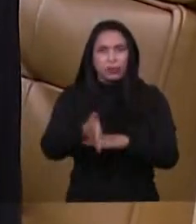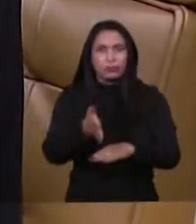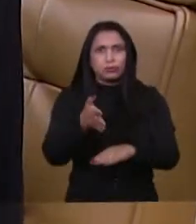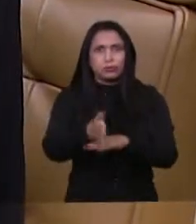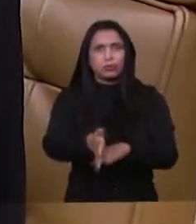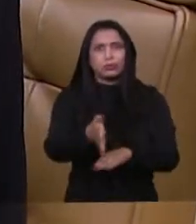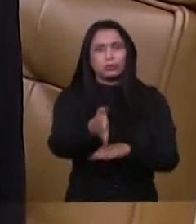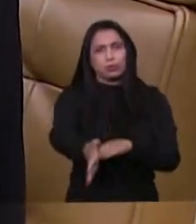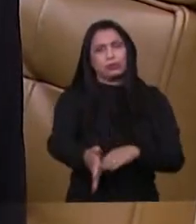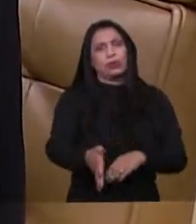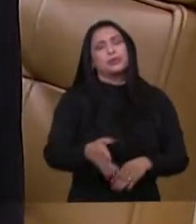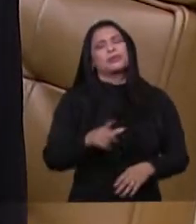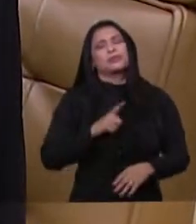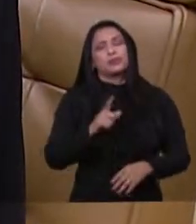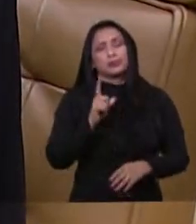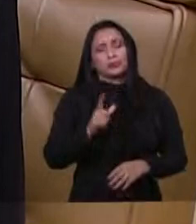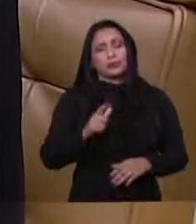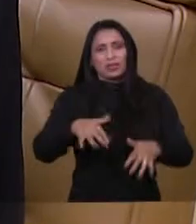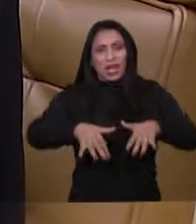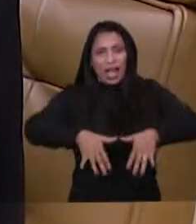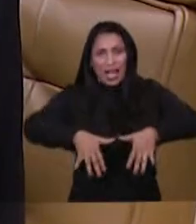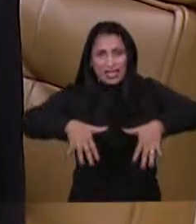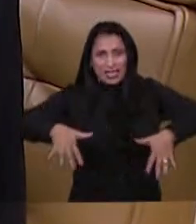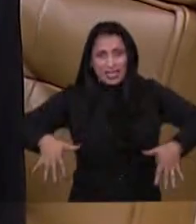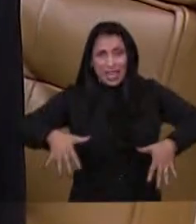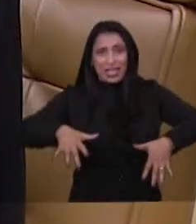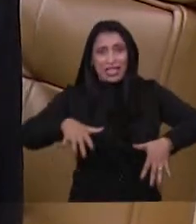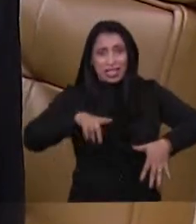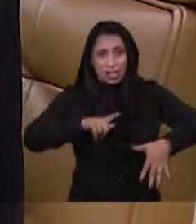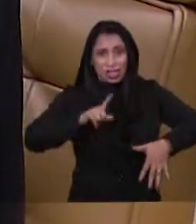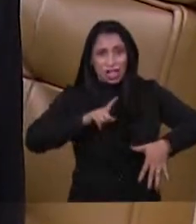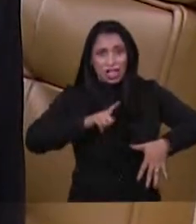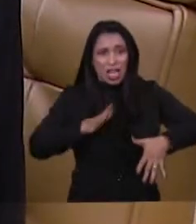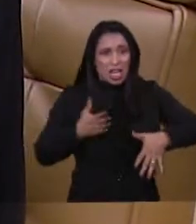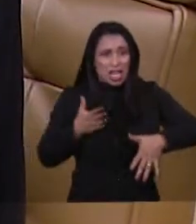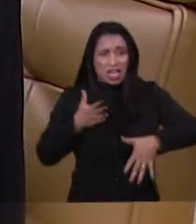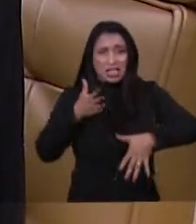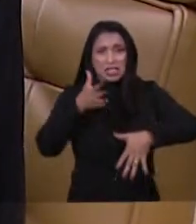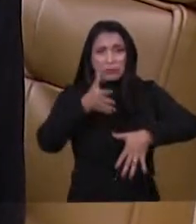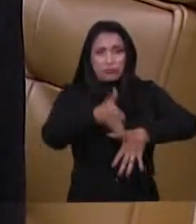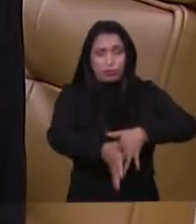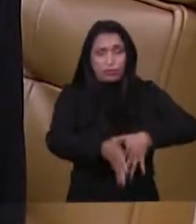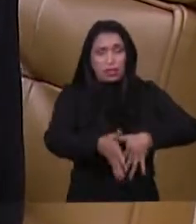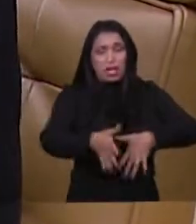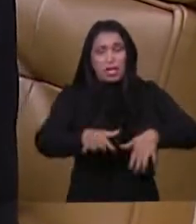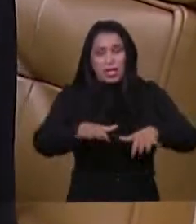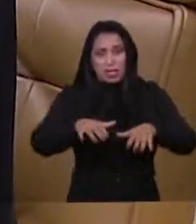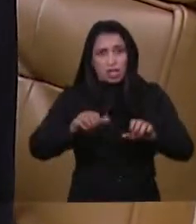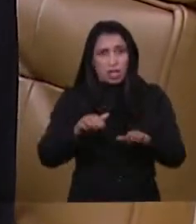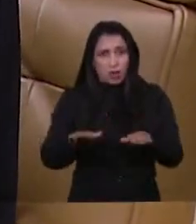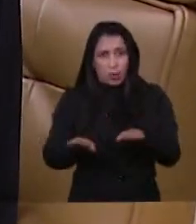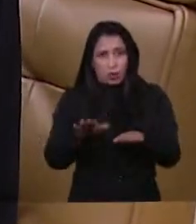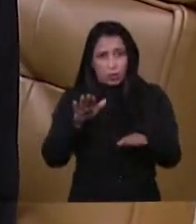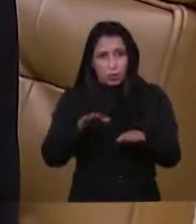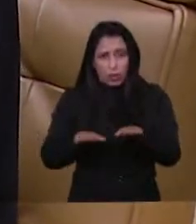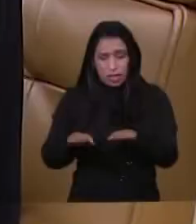quanto ao rompimento da cerca e contenção à invasão que afastou o estacionamento térreo interior do Palácio do